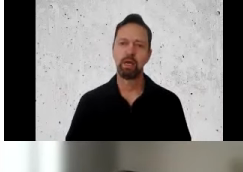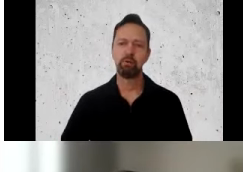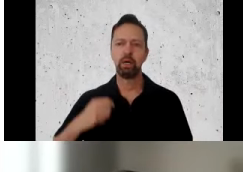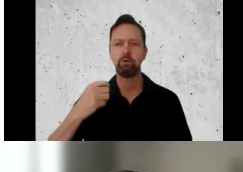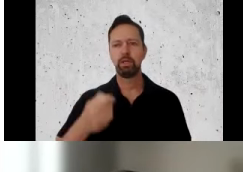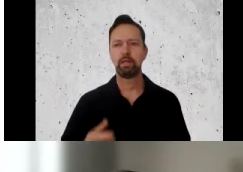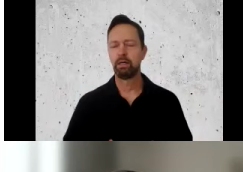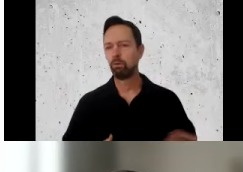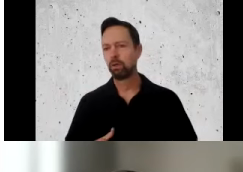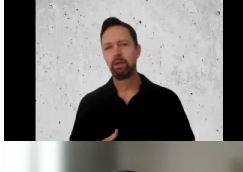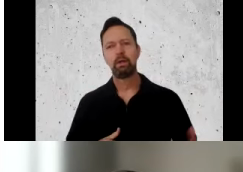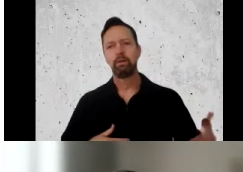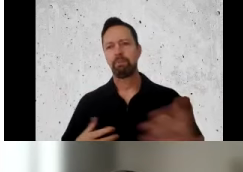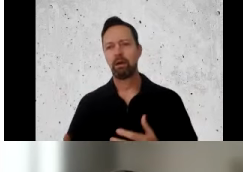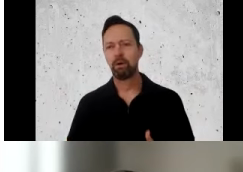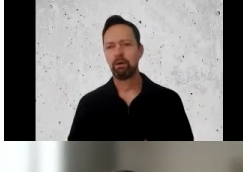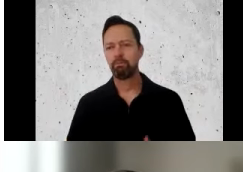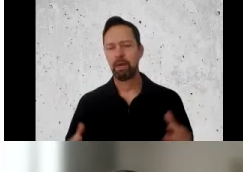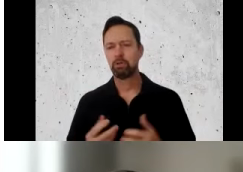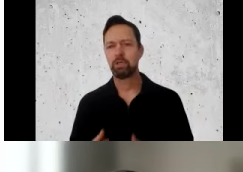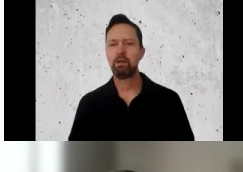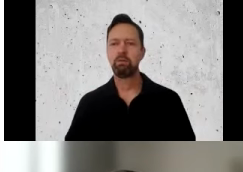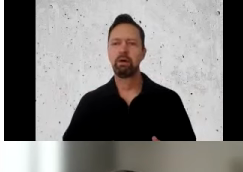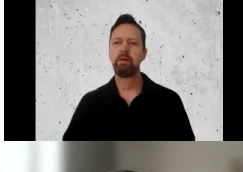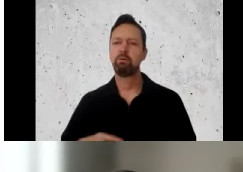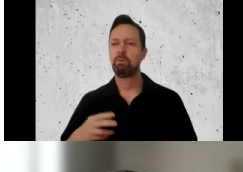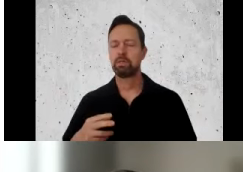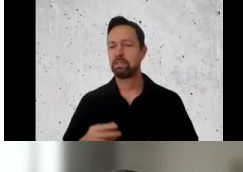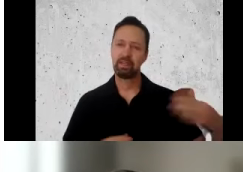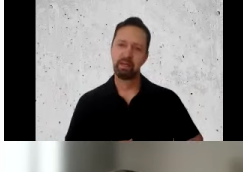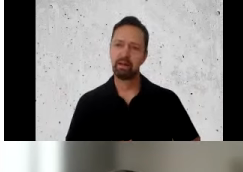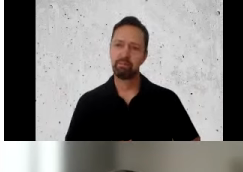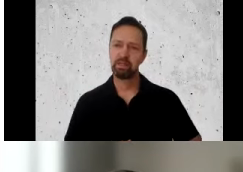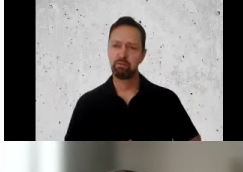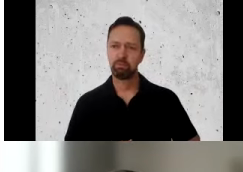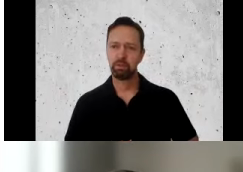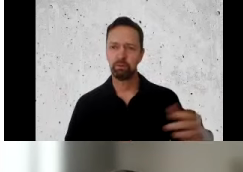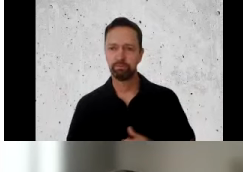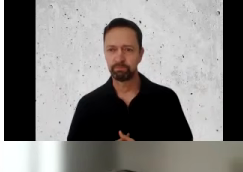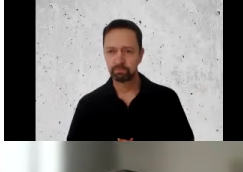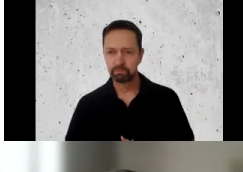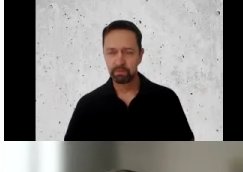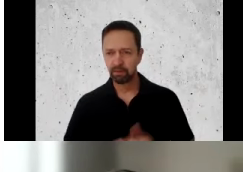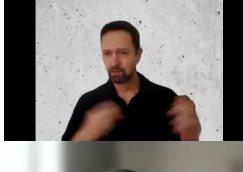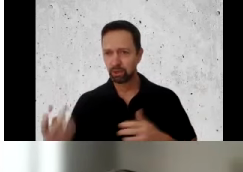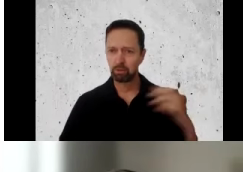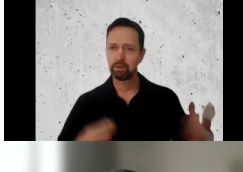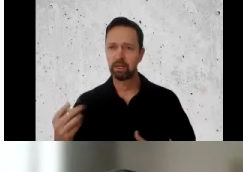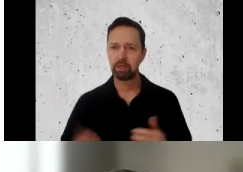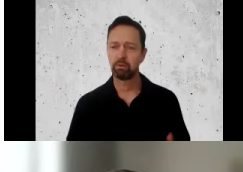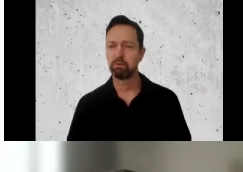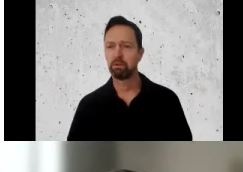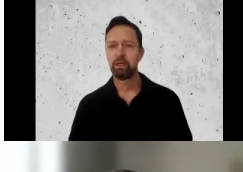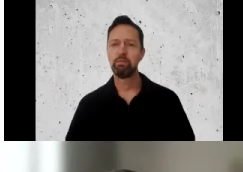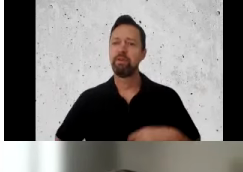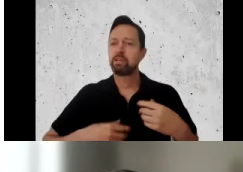muito comum, né? Eu ganho o leilão, eu pego o direito, aí eu começo a dizer que, mas eu quero mudar o